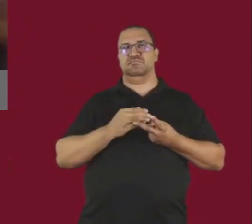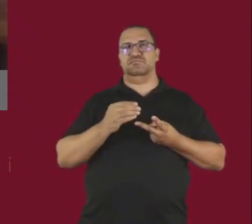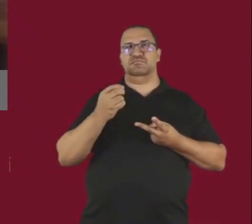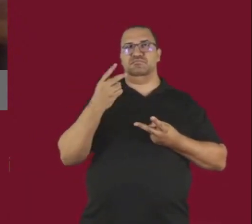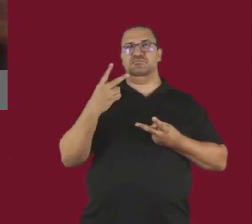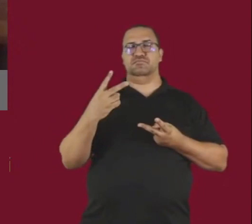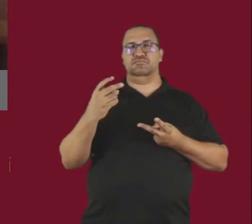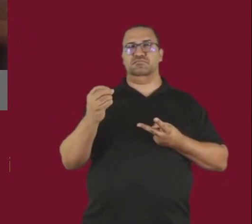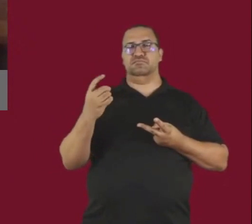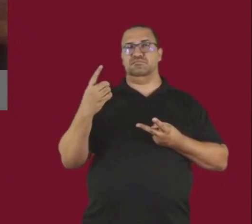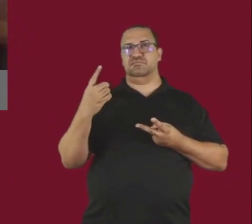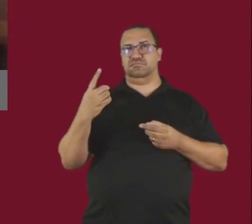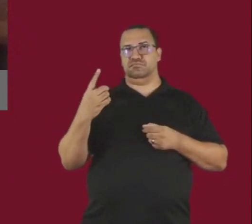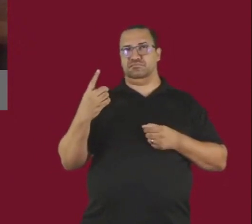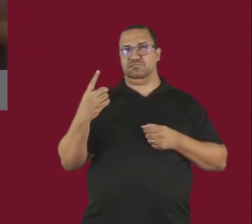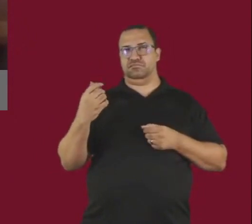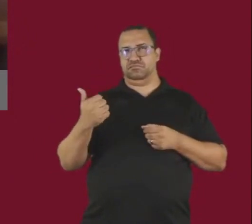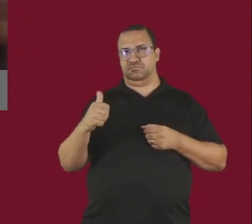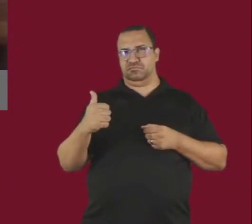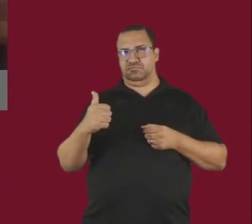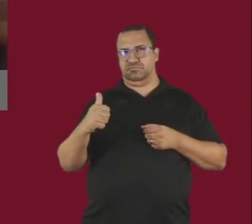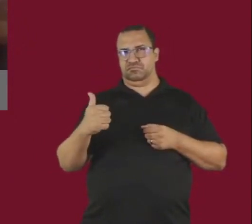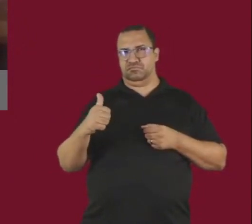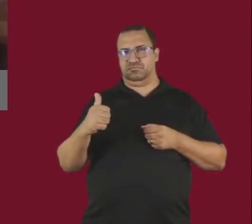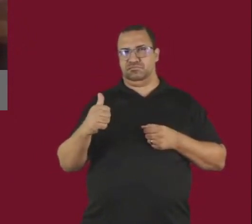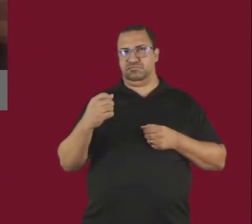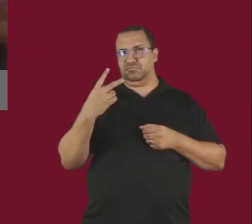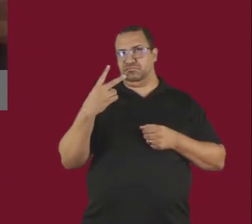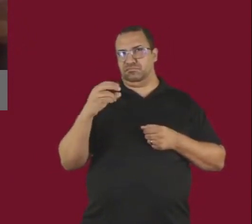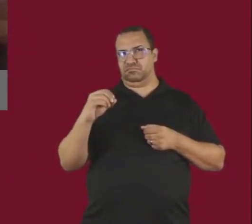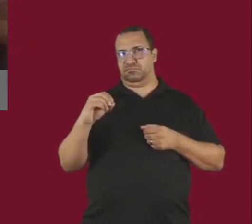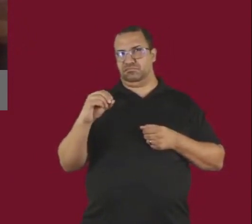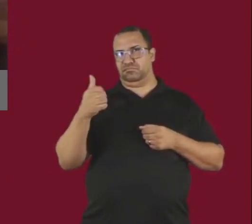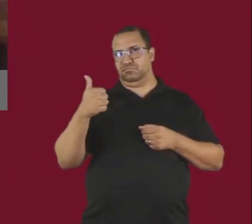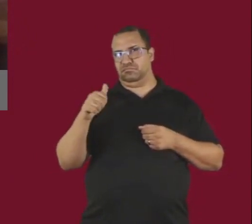2011, quando a hidrelétrica de Belo Monte